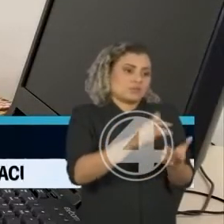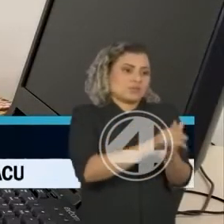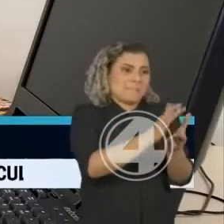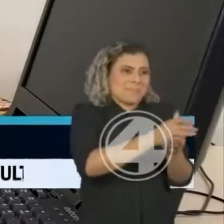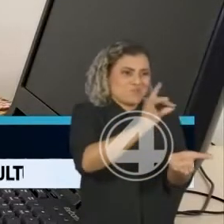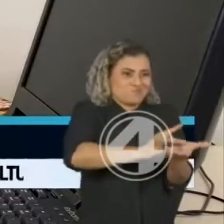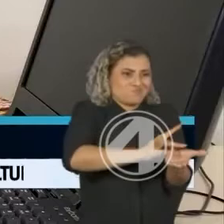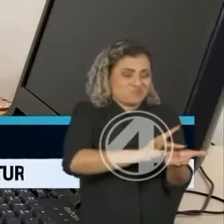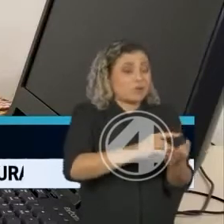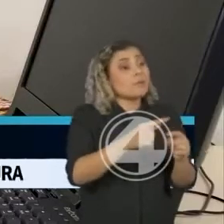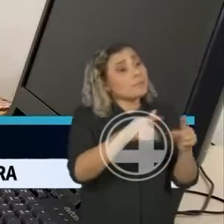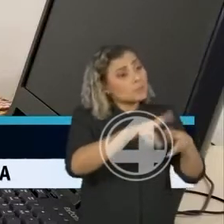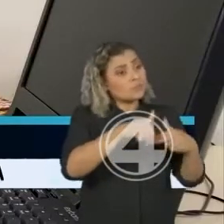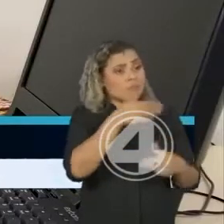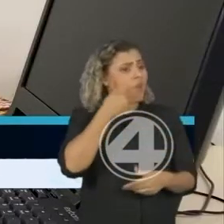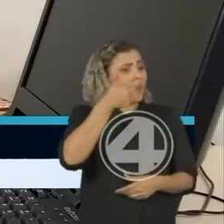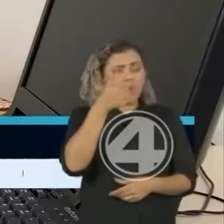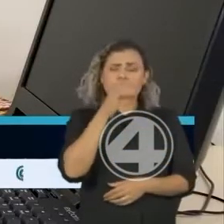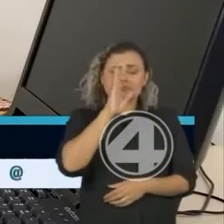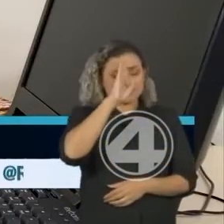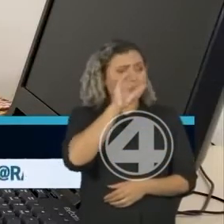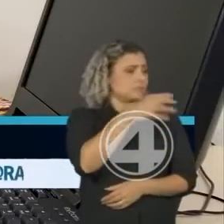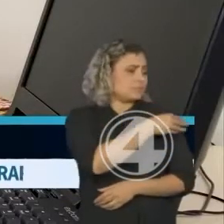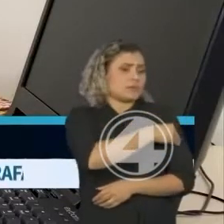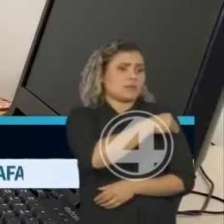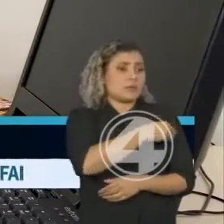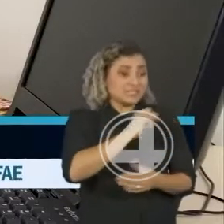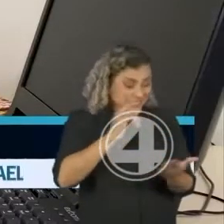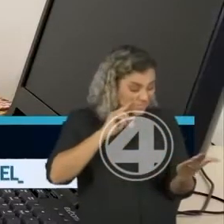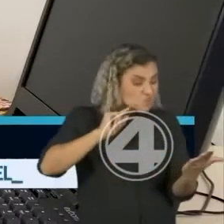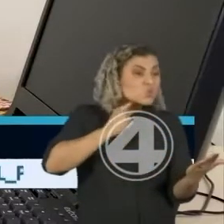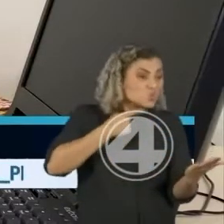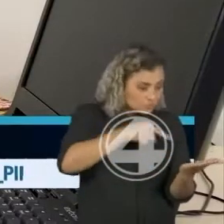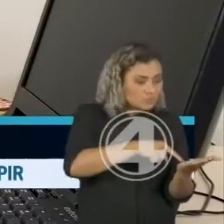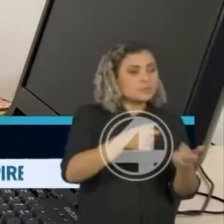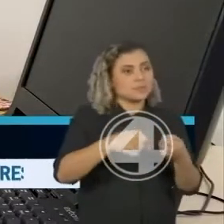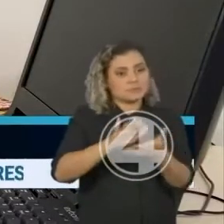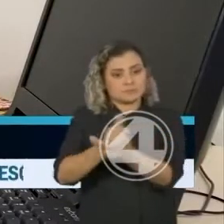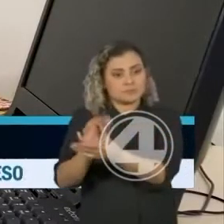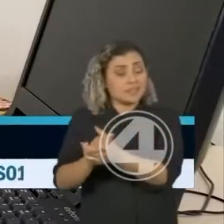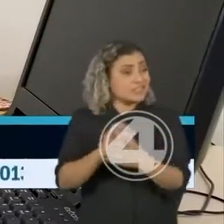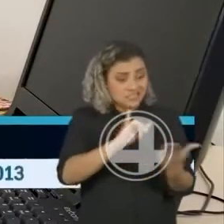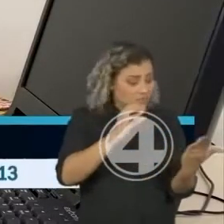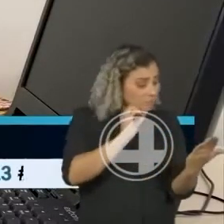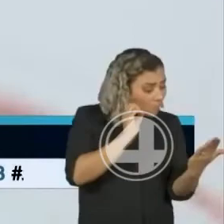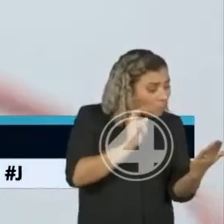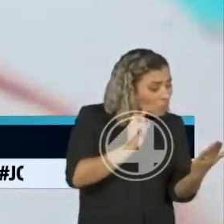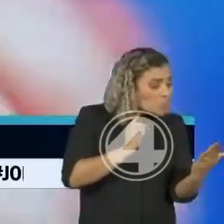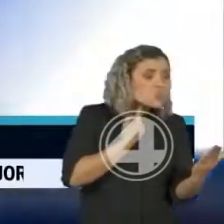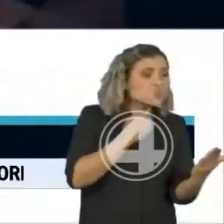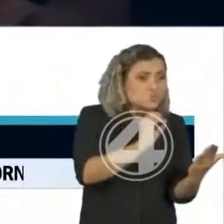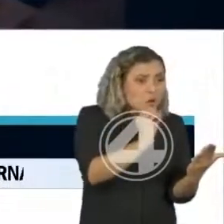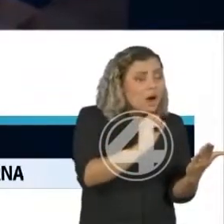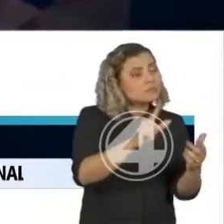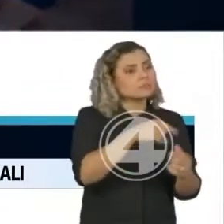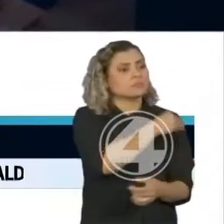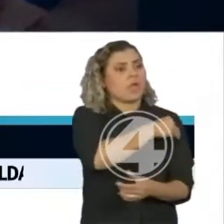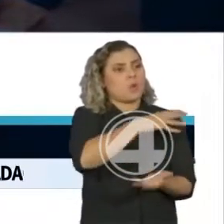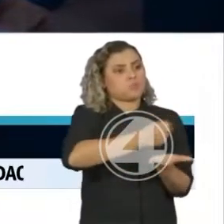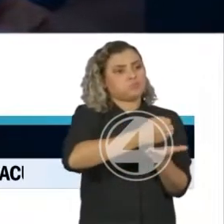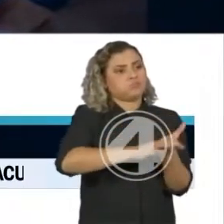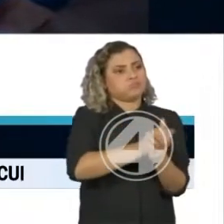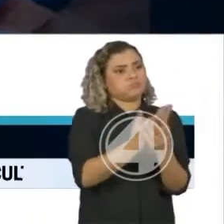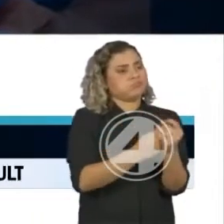eficaz só se você tiver com sujidade visível na sua mão você tem que lavar as mãos caso contrário álcool gel